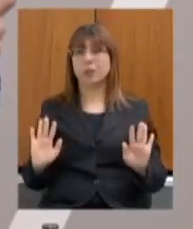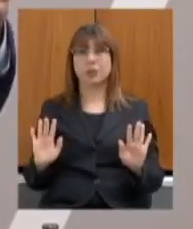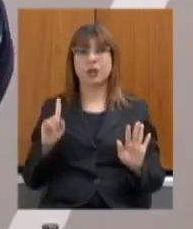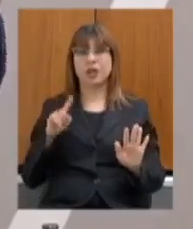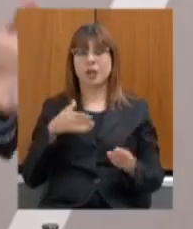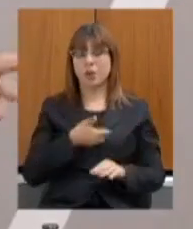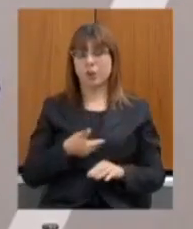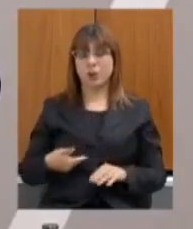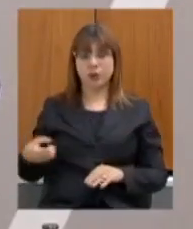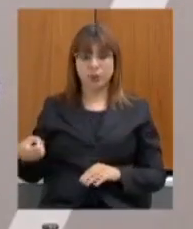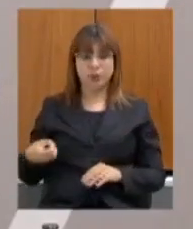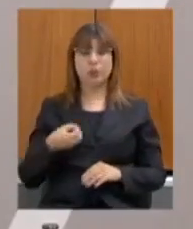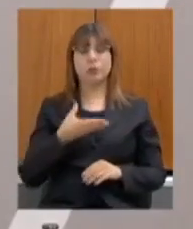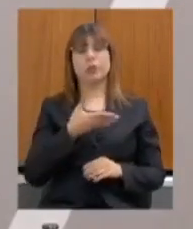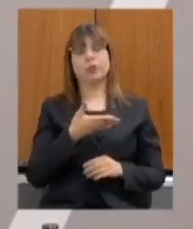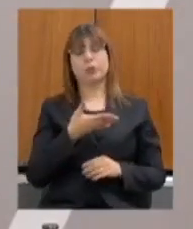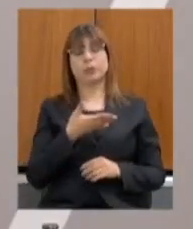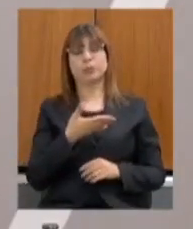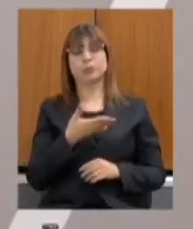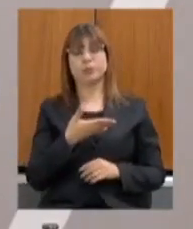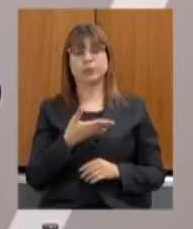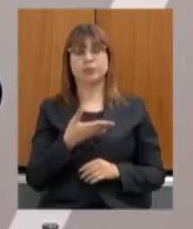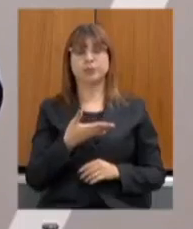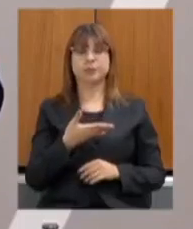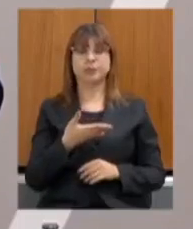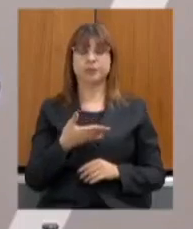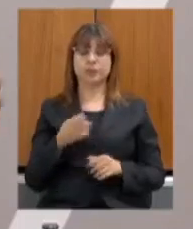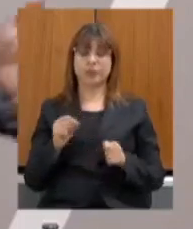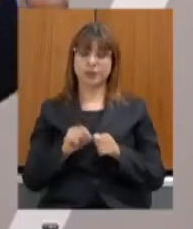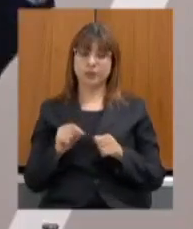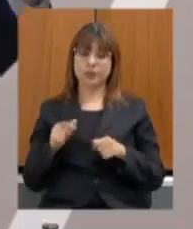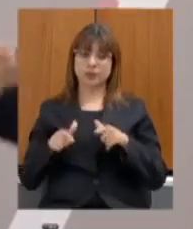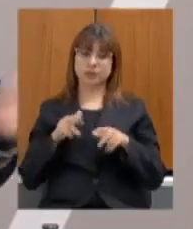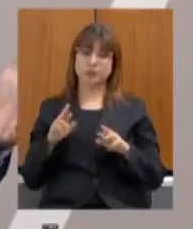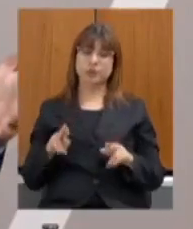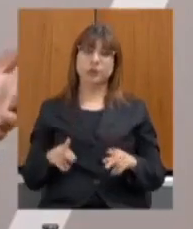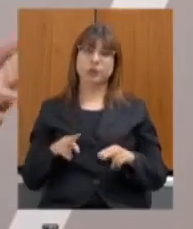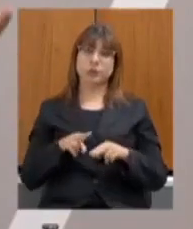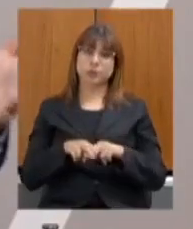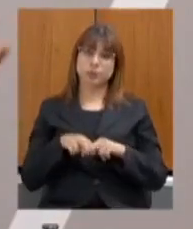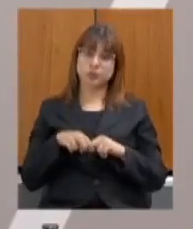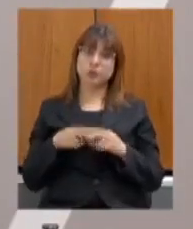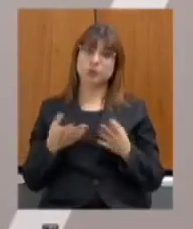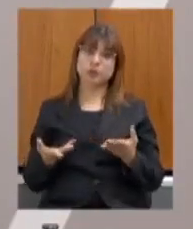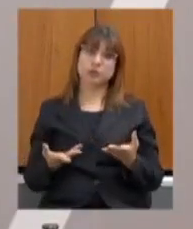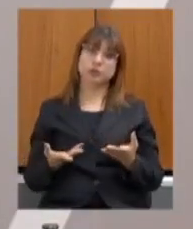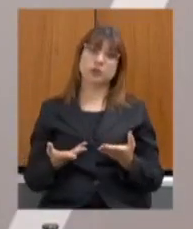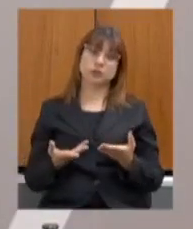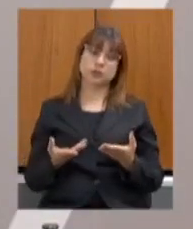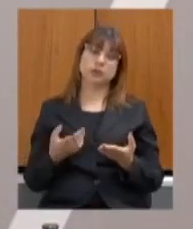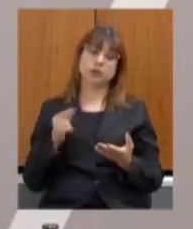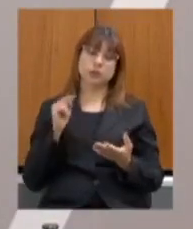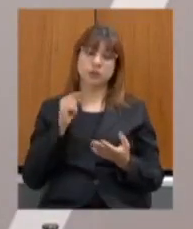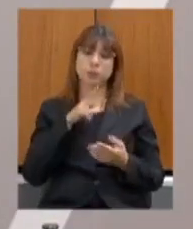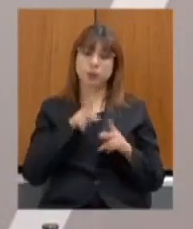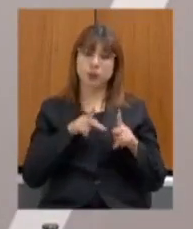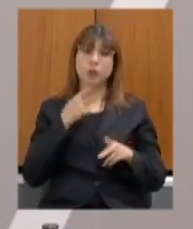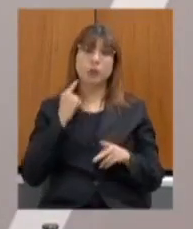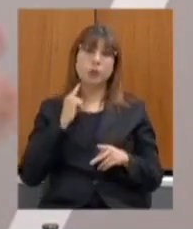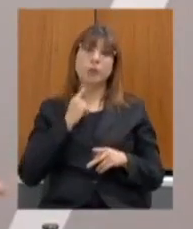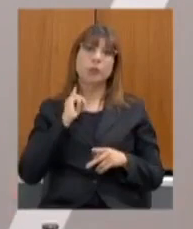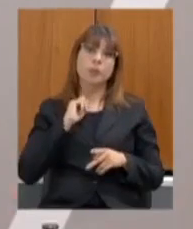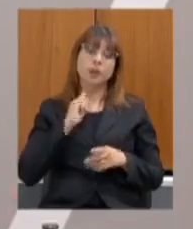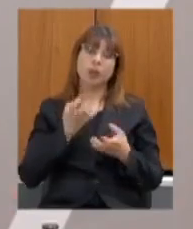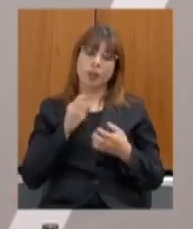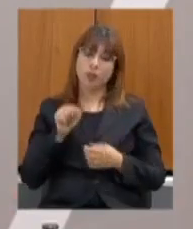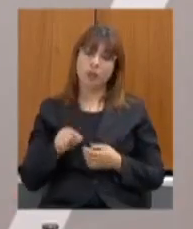governo que vem para fazer um trabalho diferente, pois, assim, o povo de Minas quis. Então, eu quero dizer